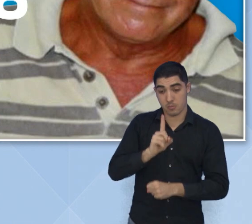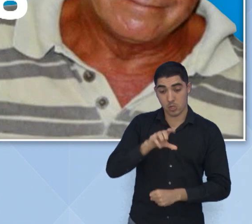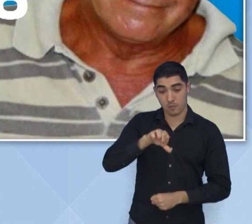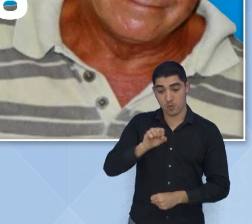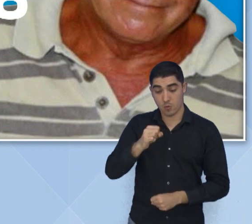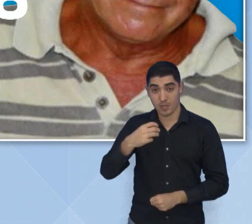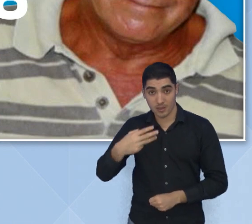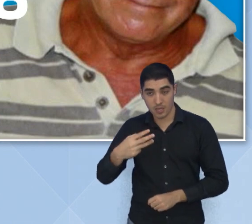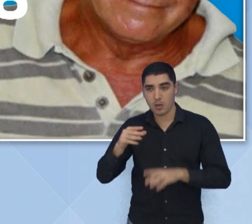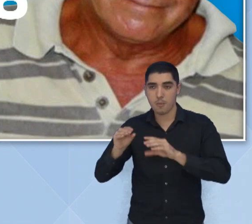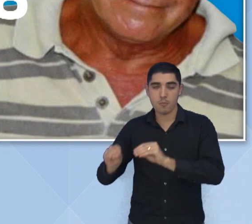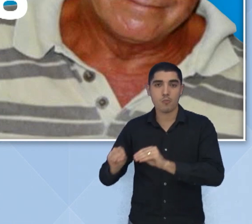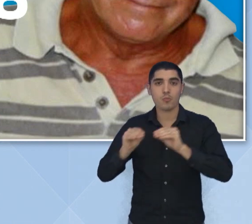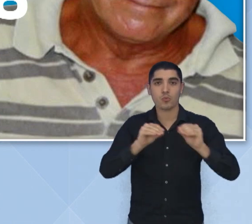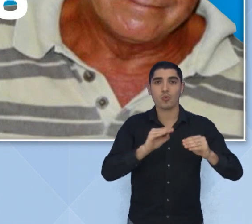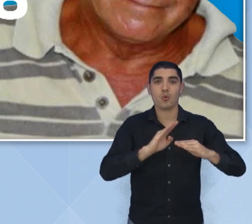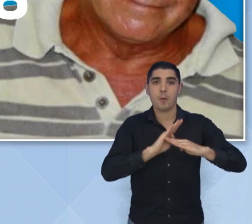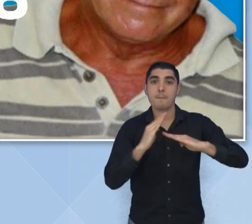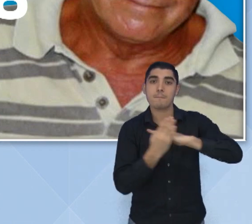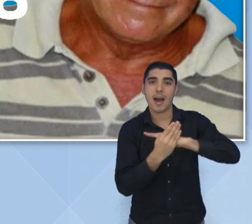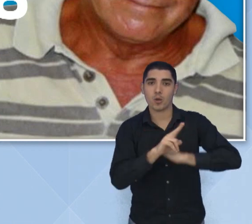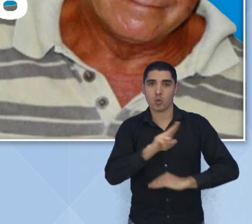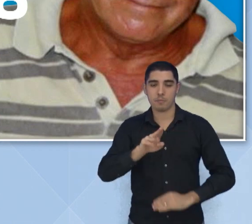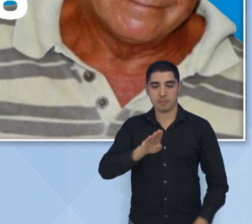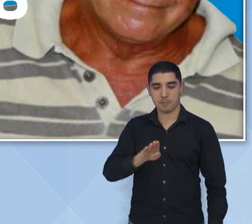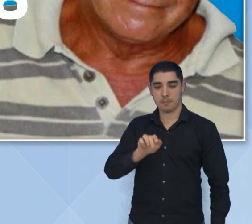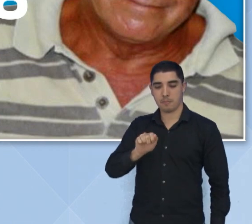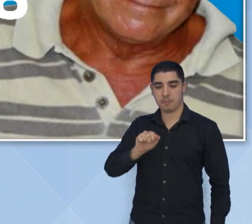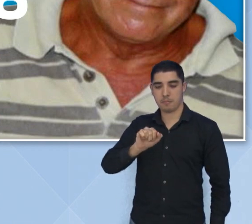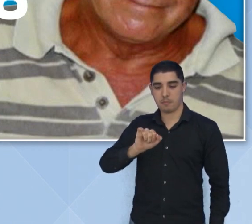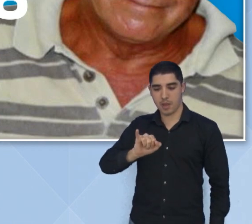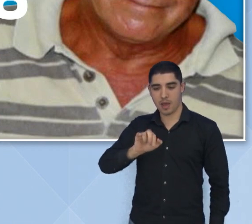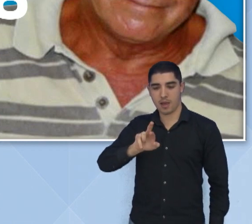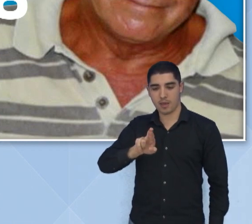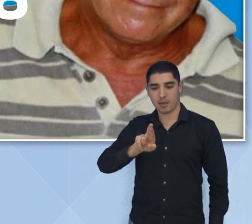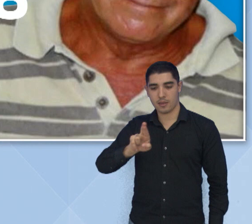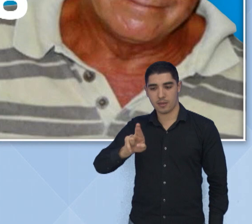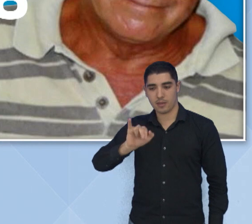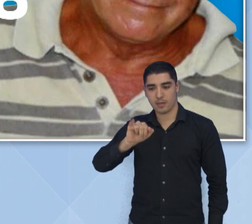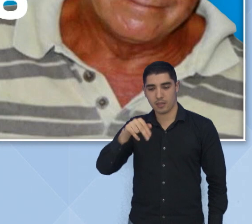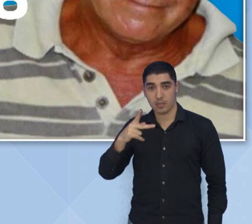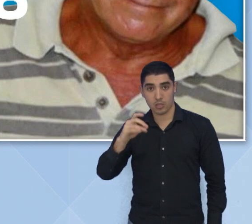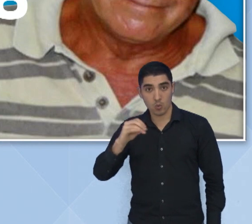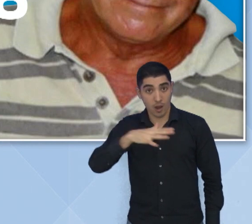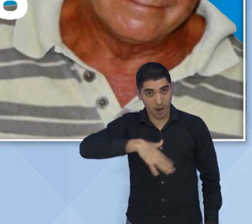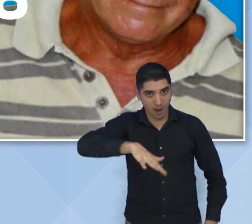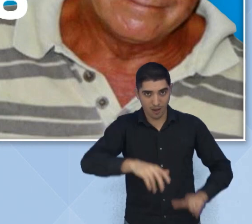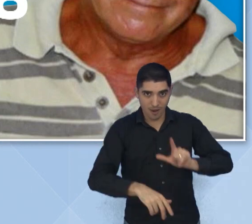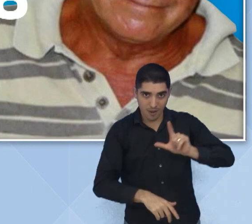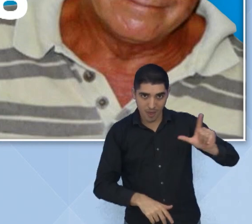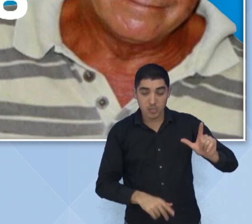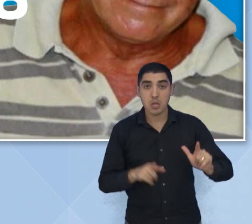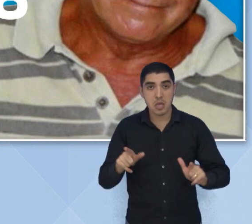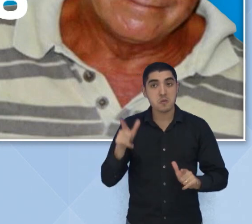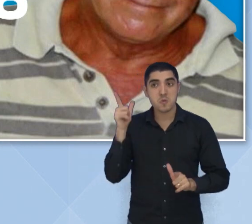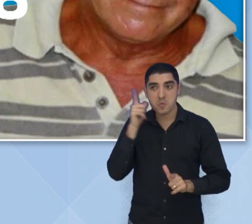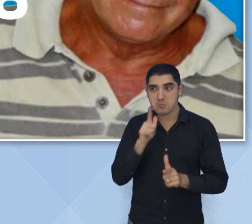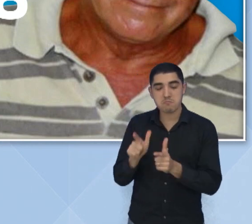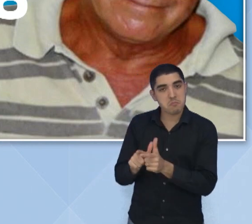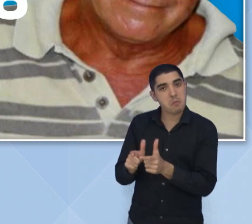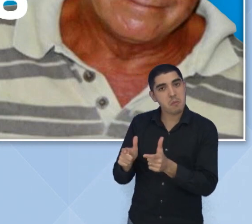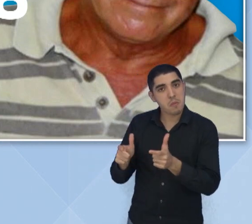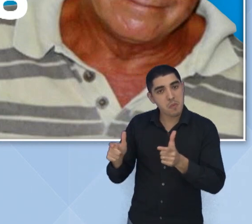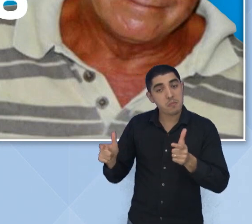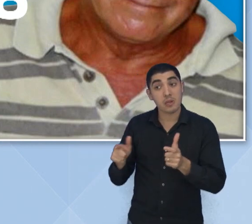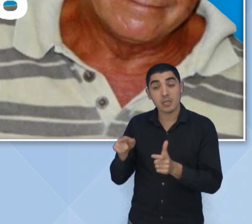mudou com a sua família para o Bairrinho, bairro aqui da região leste, onde criou raízes e tentou concretizar